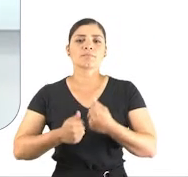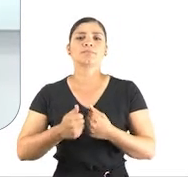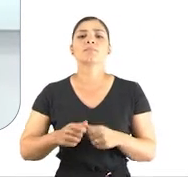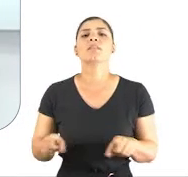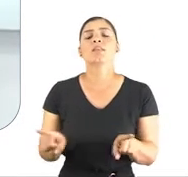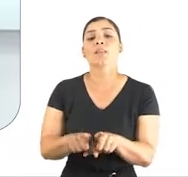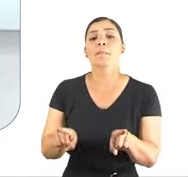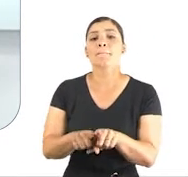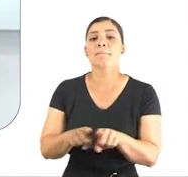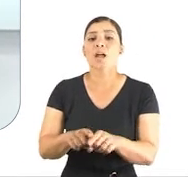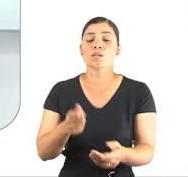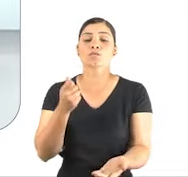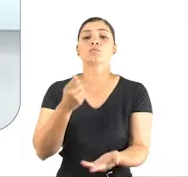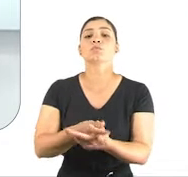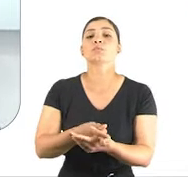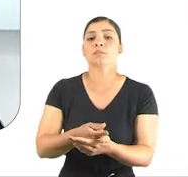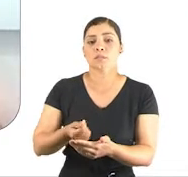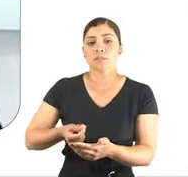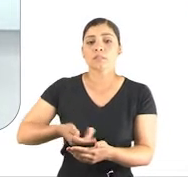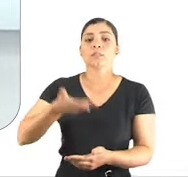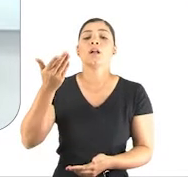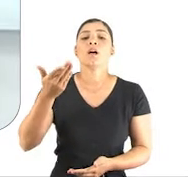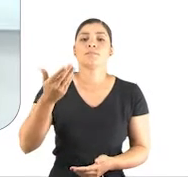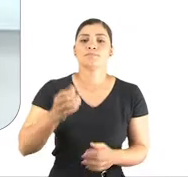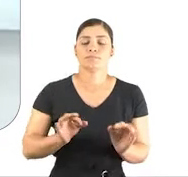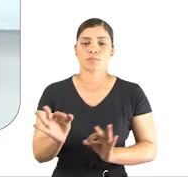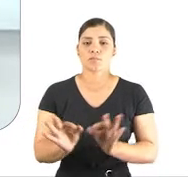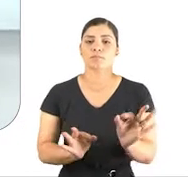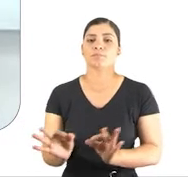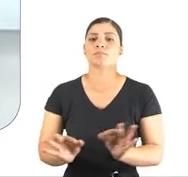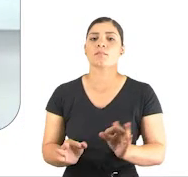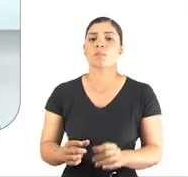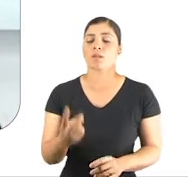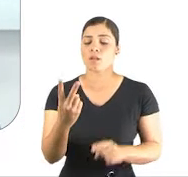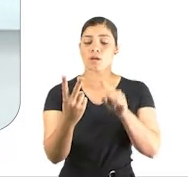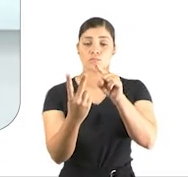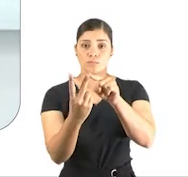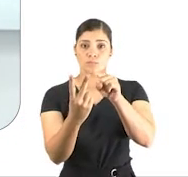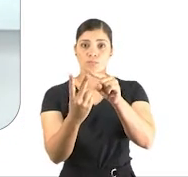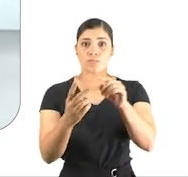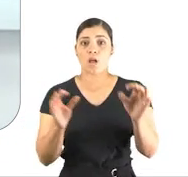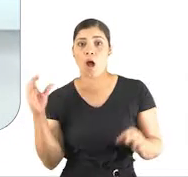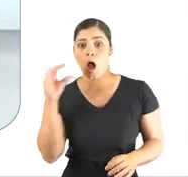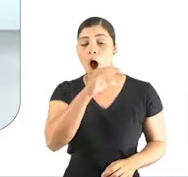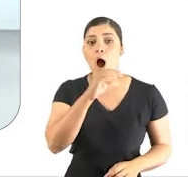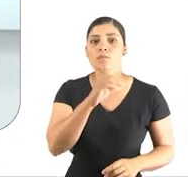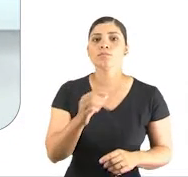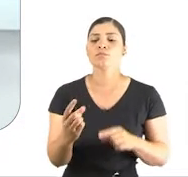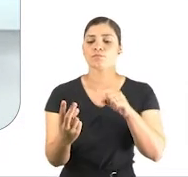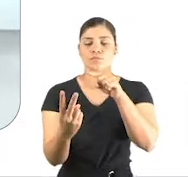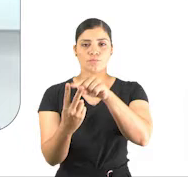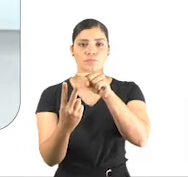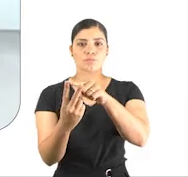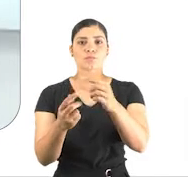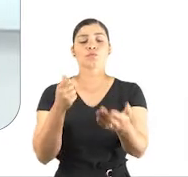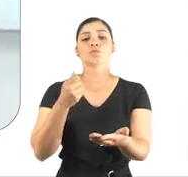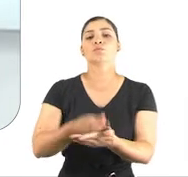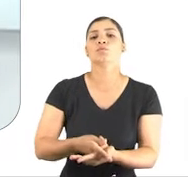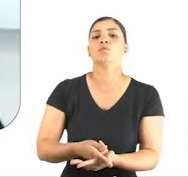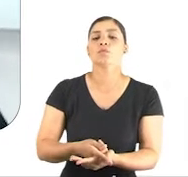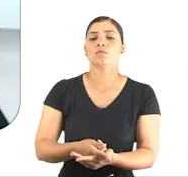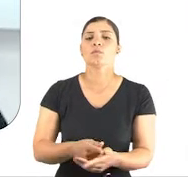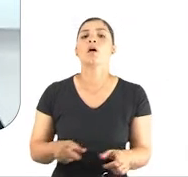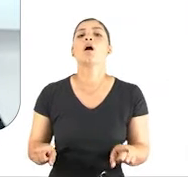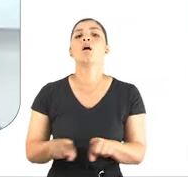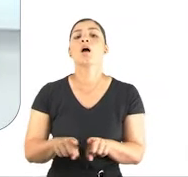custos relacionados à eficiência operacional. E aí, nesses dois itens, agilidade e custos, que entra um ponto importante,